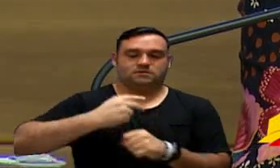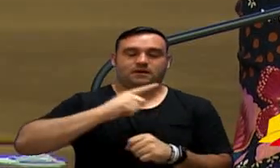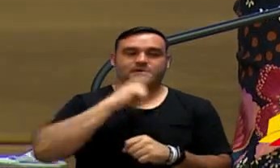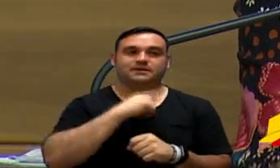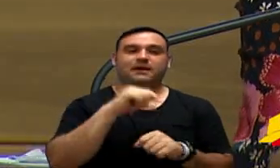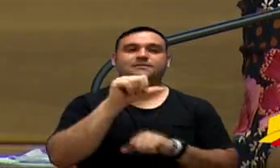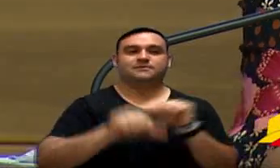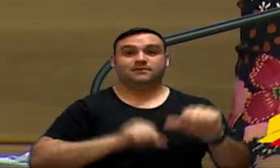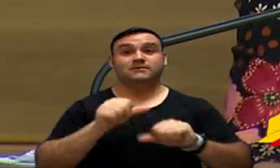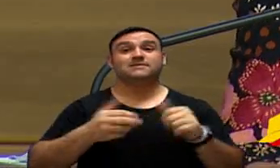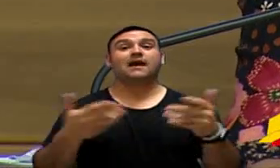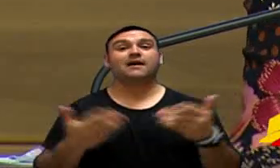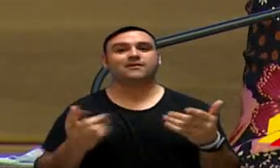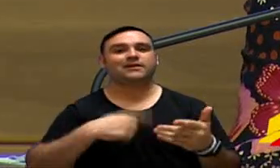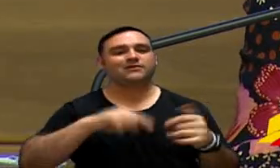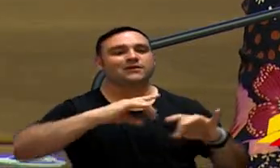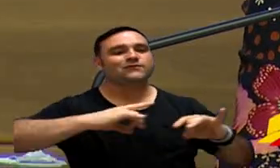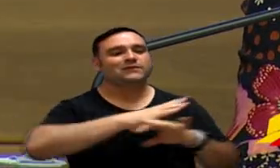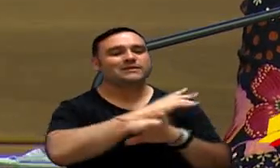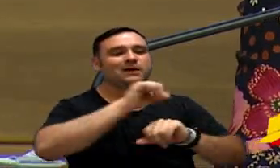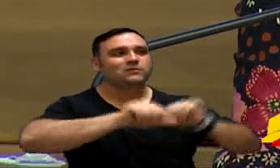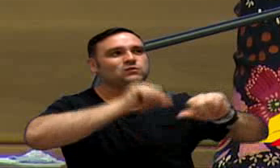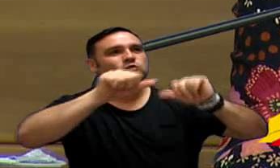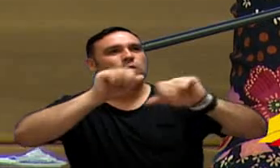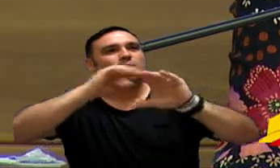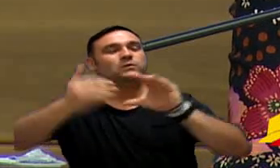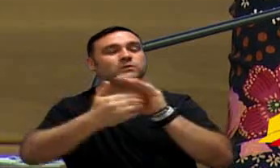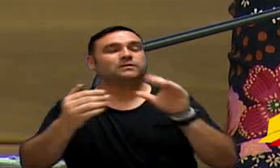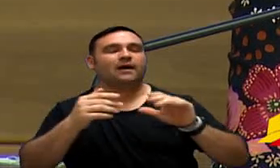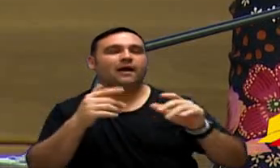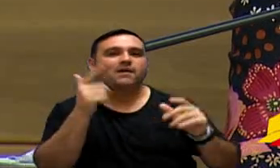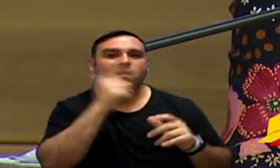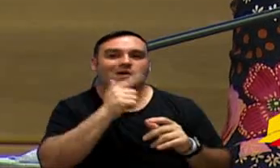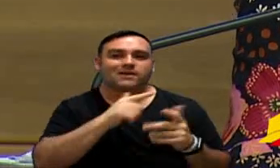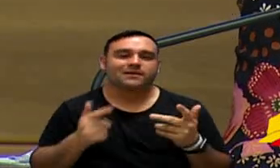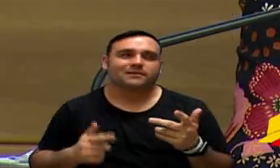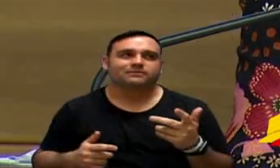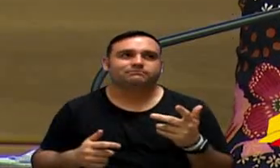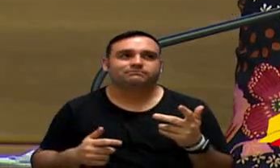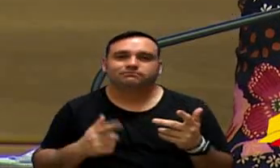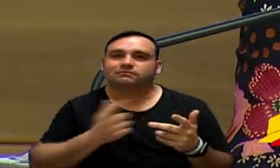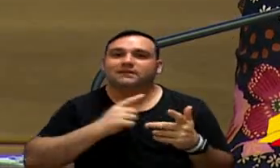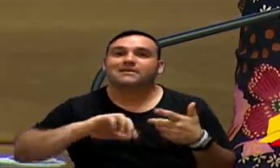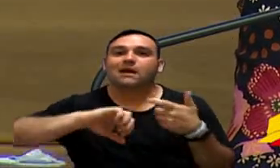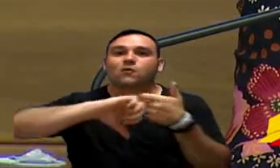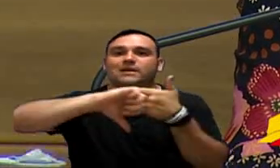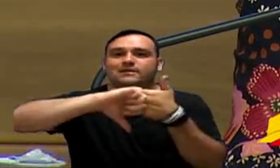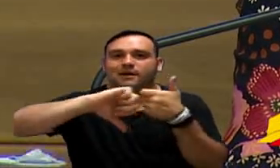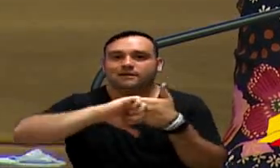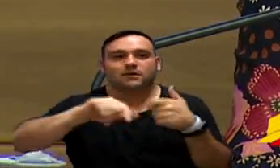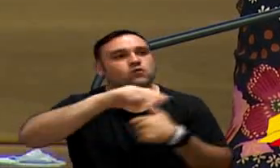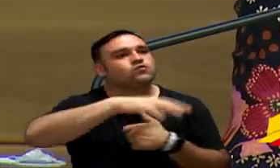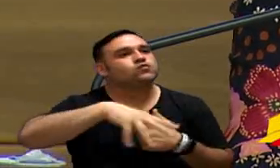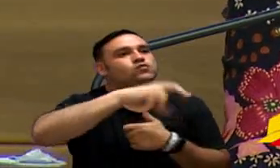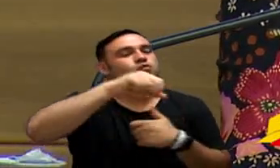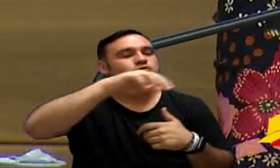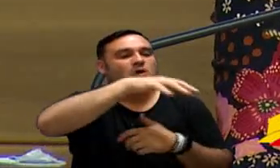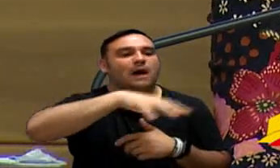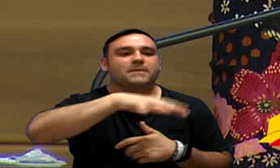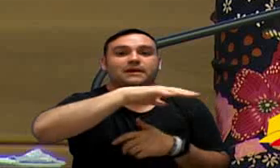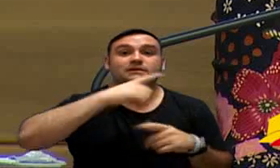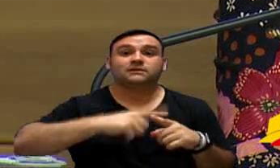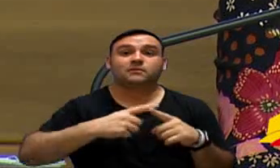trocando, e agora que a gente está finalizando essas trocas, isso tem dado uma qualidade para os ambientes, além